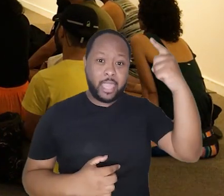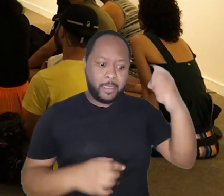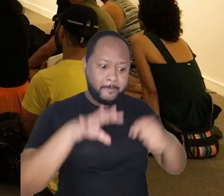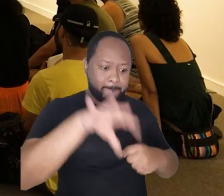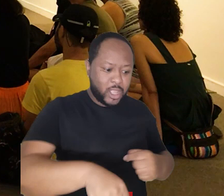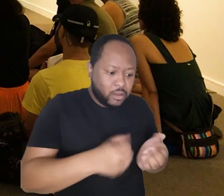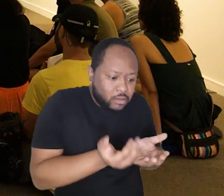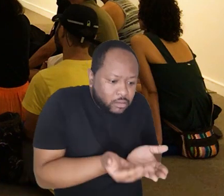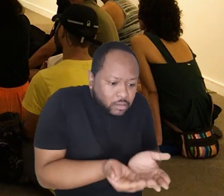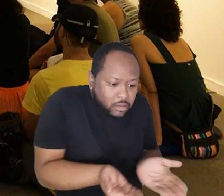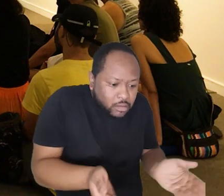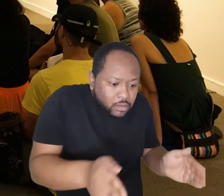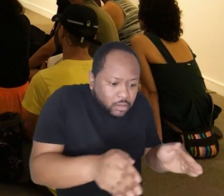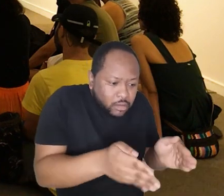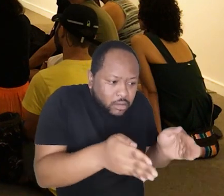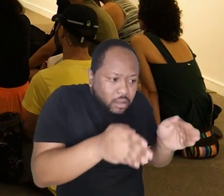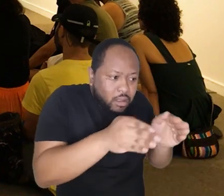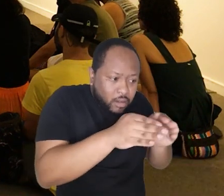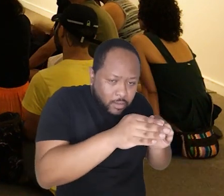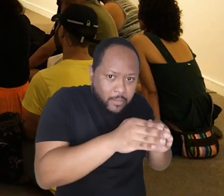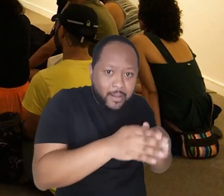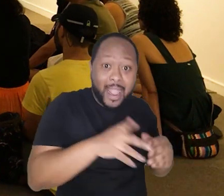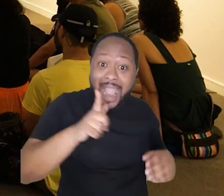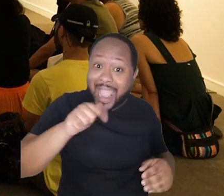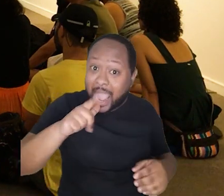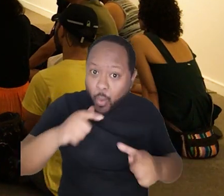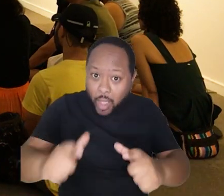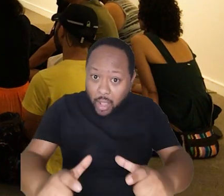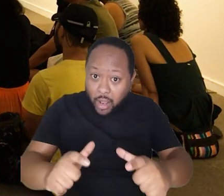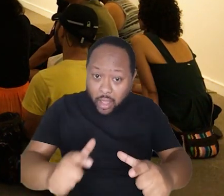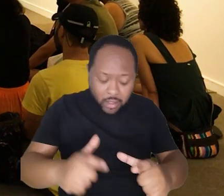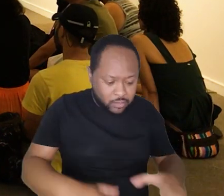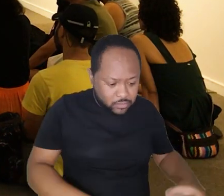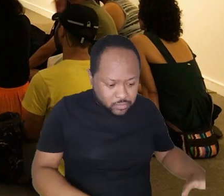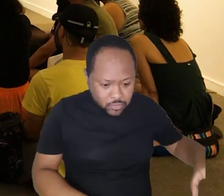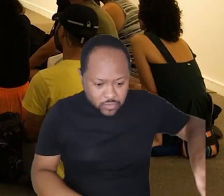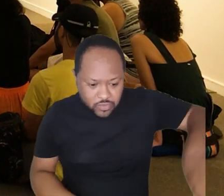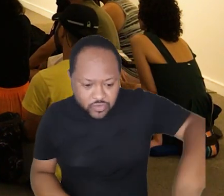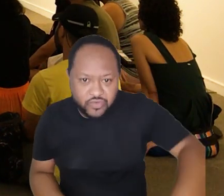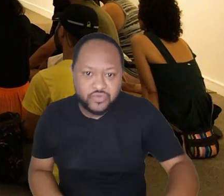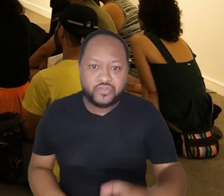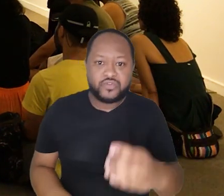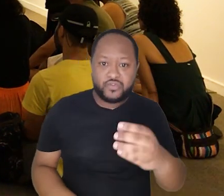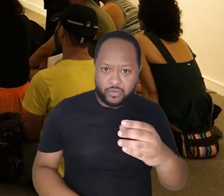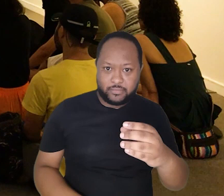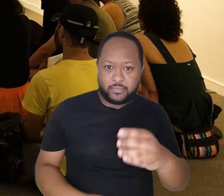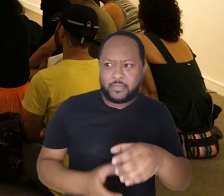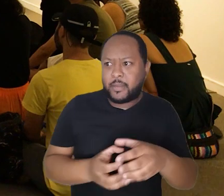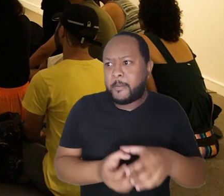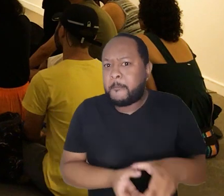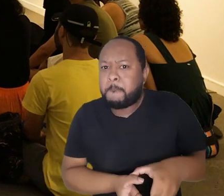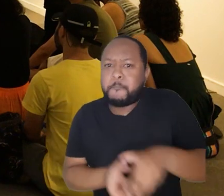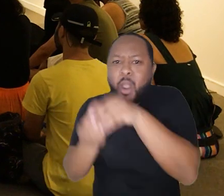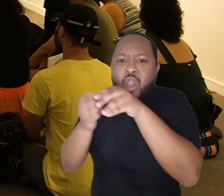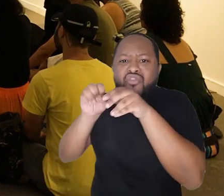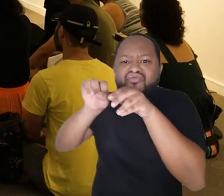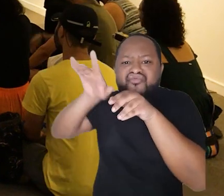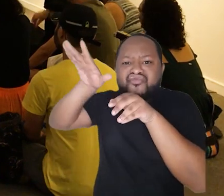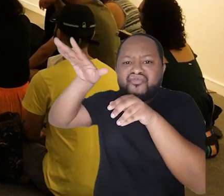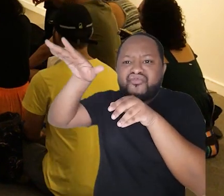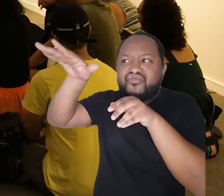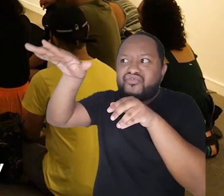cumbuquinha. Ele pegou um pouquinho de água e jogou em cima da casa das